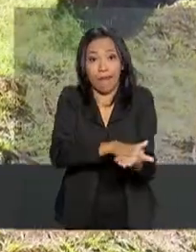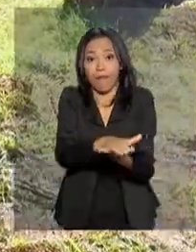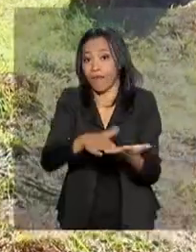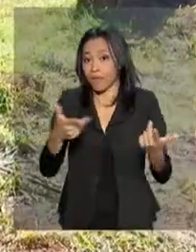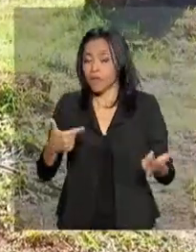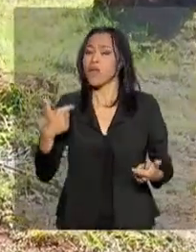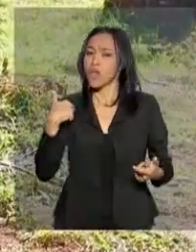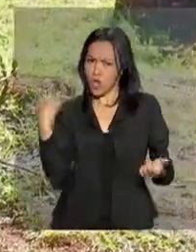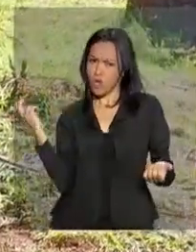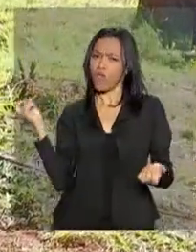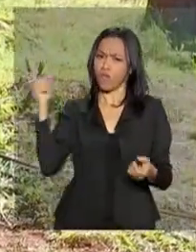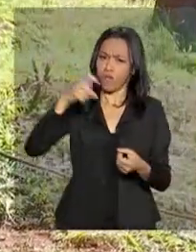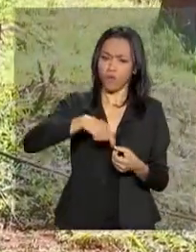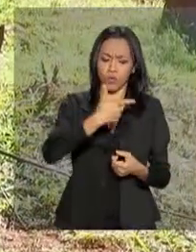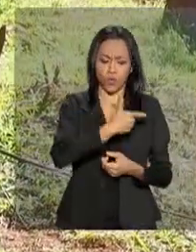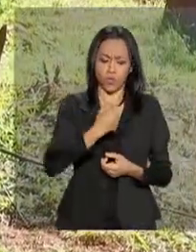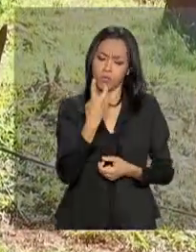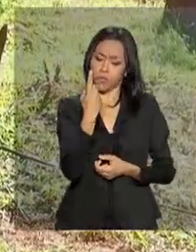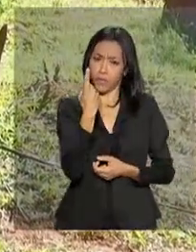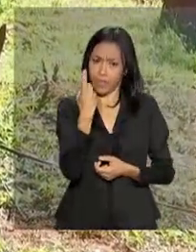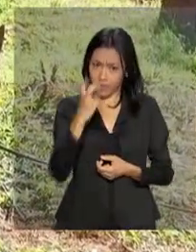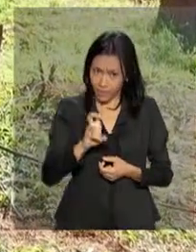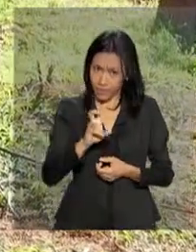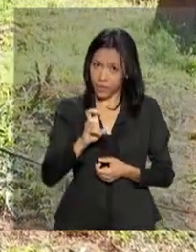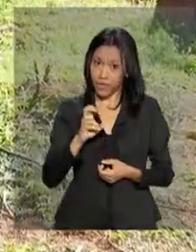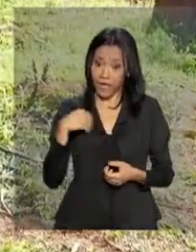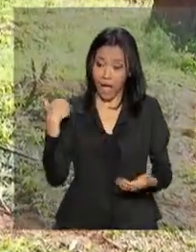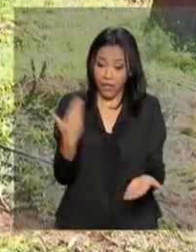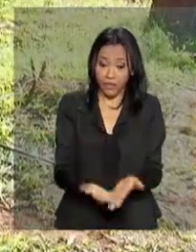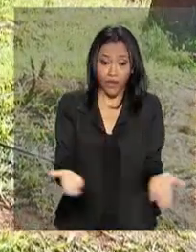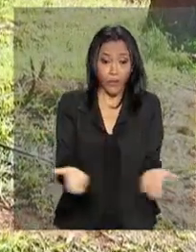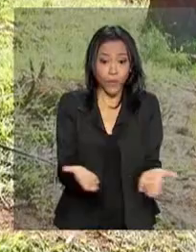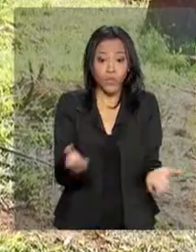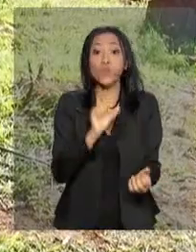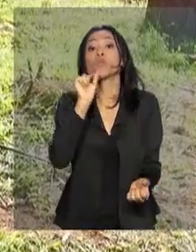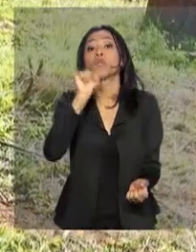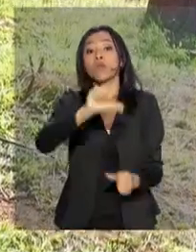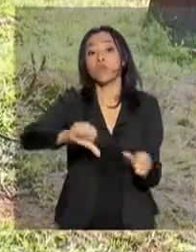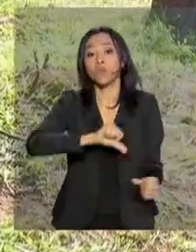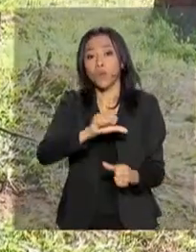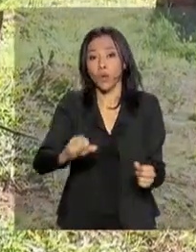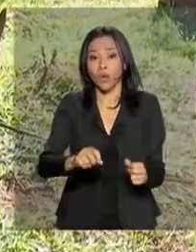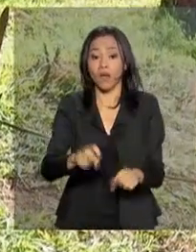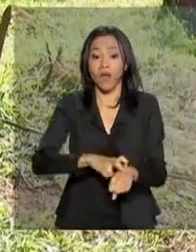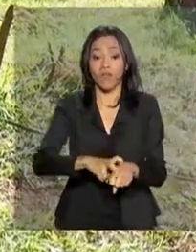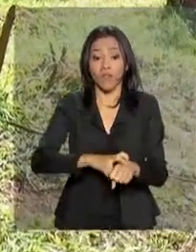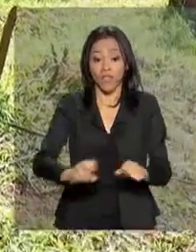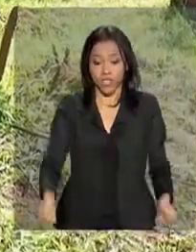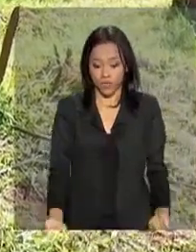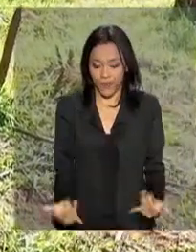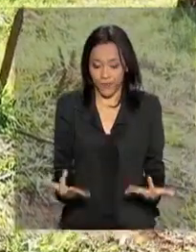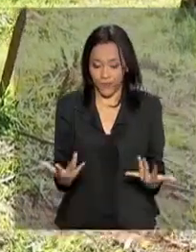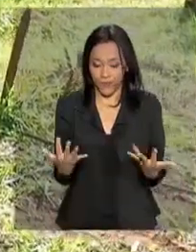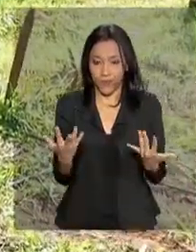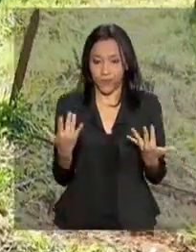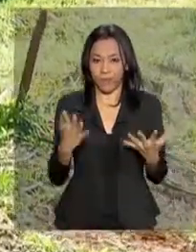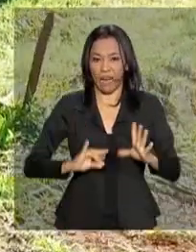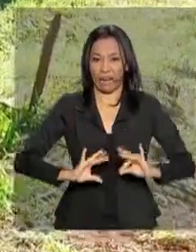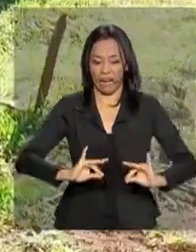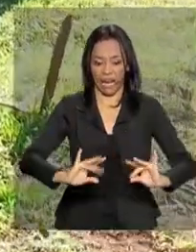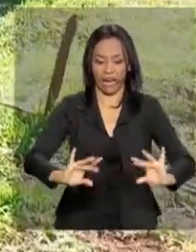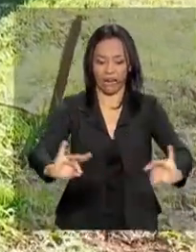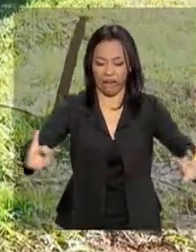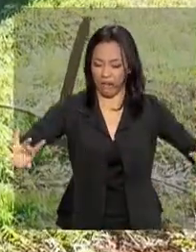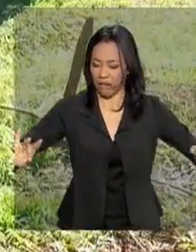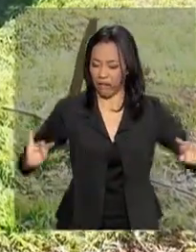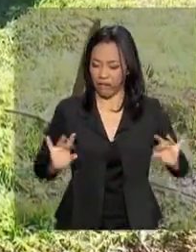estive aqui em 2015. De lá para cá, a única coisa que mudou foi a vegetação, que cresceu por cima da lama. Até porque toda